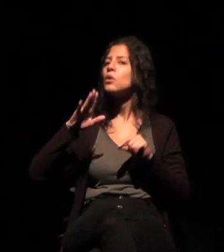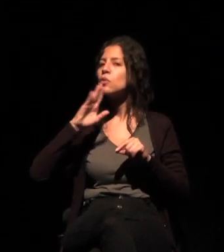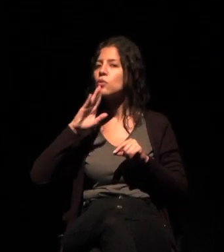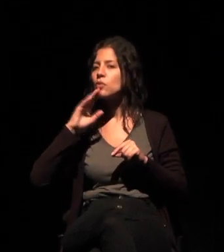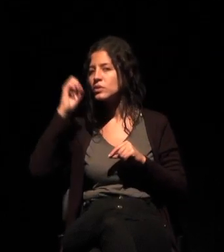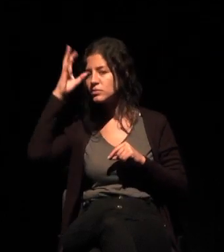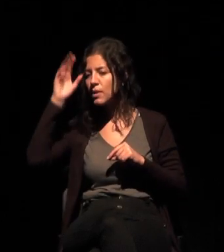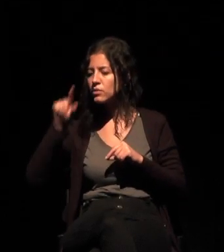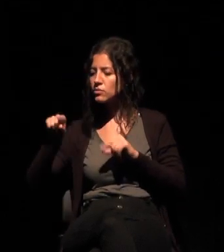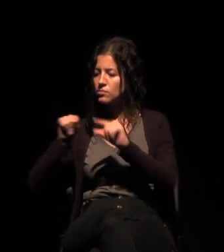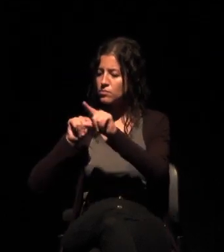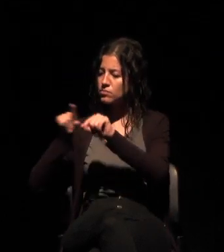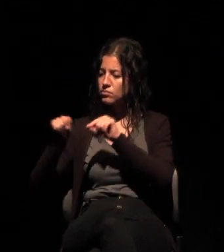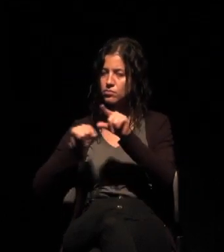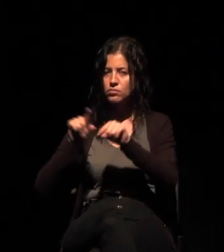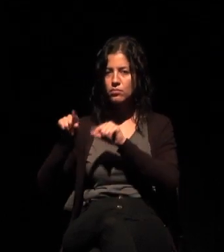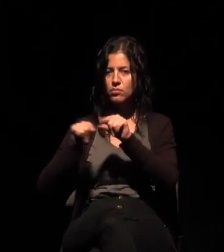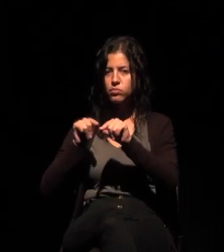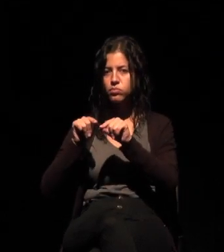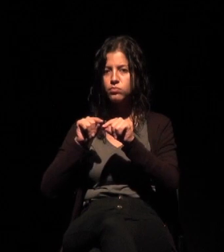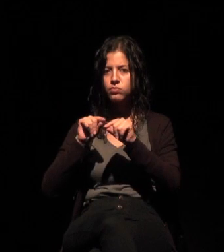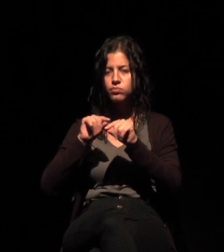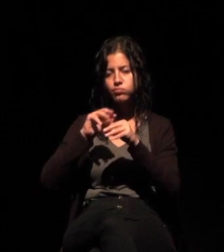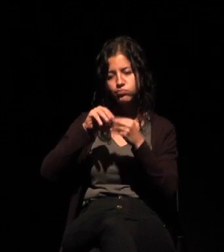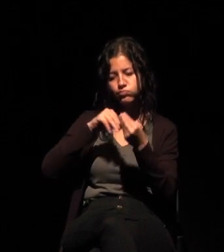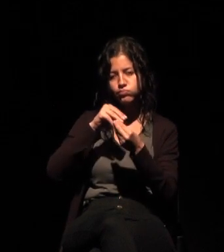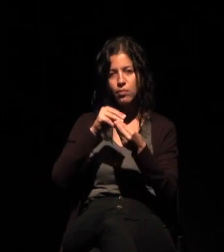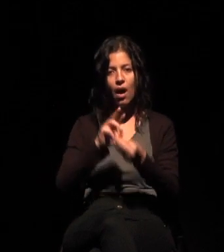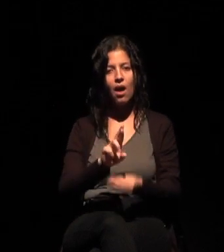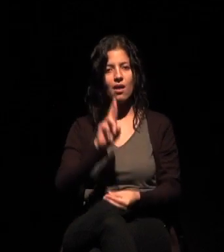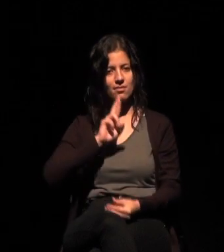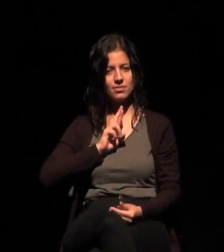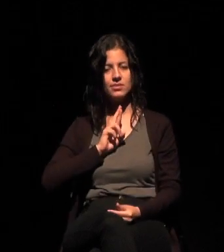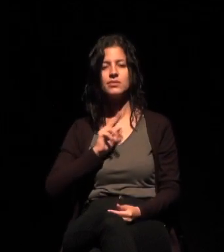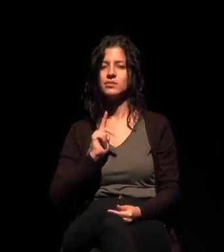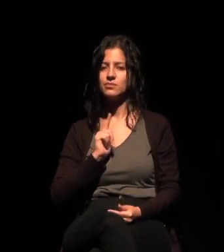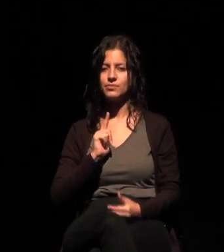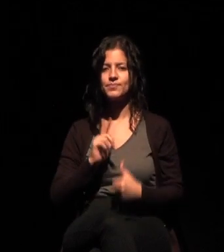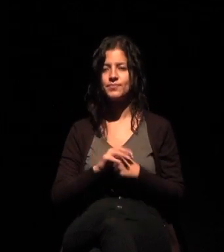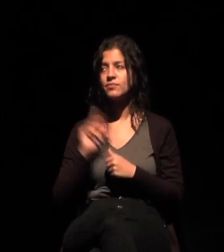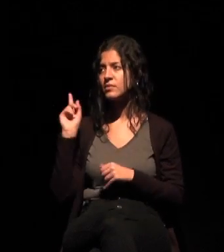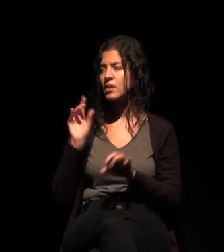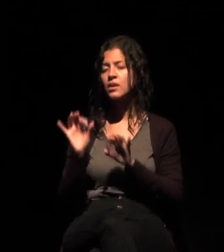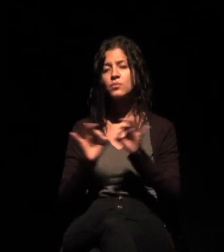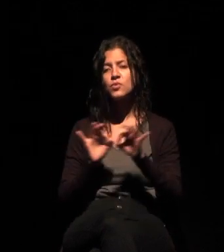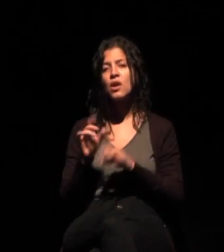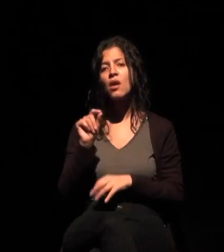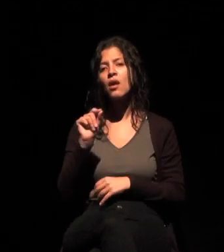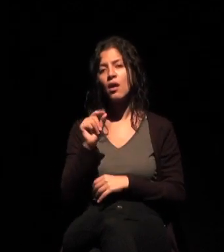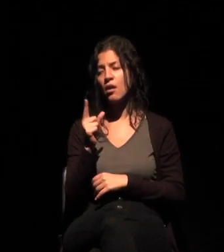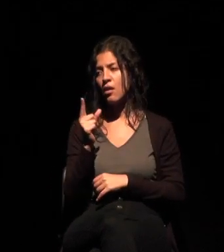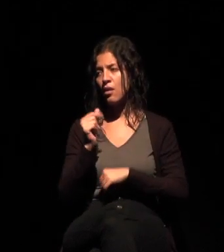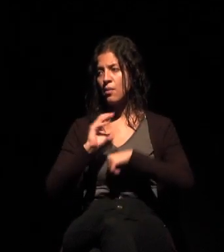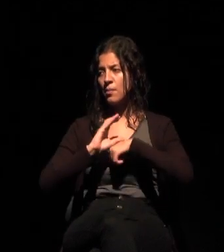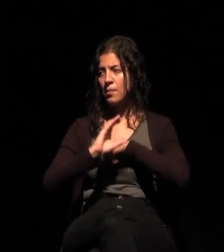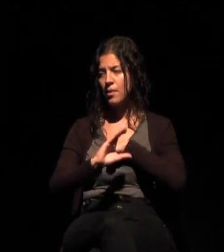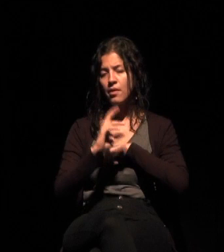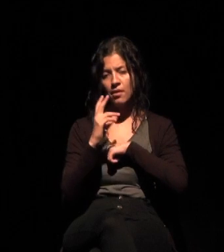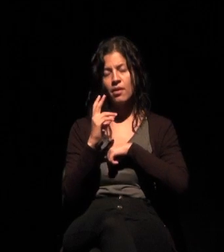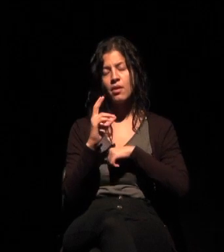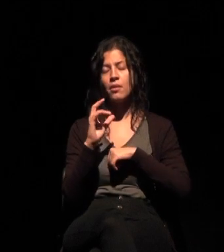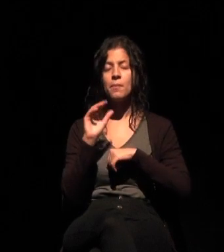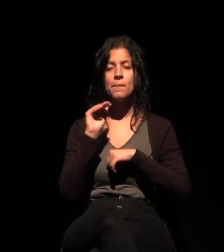como eu falei esse é um projeto que está sendo financiado portanto tem o suporte do